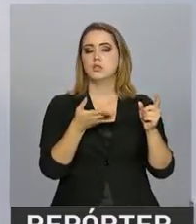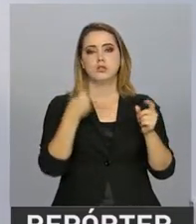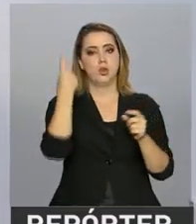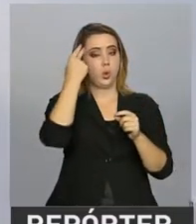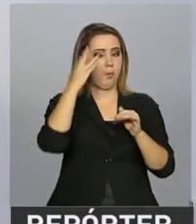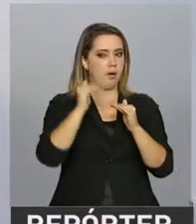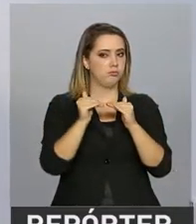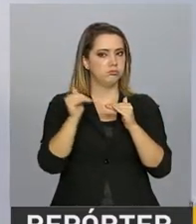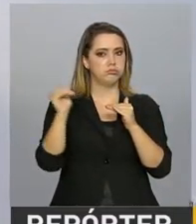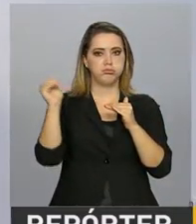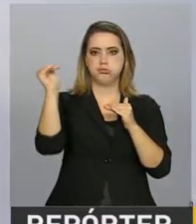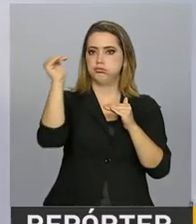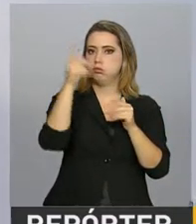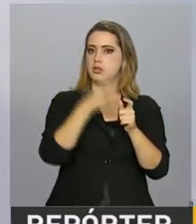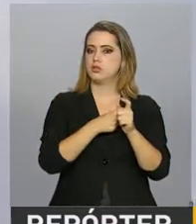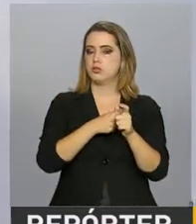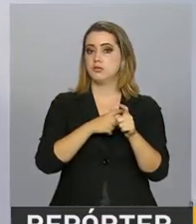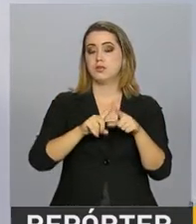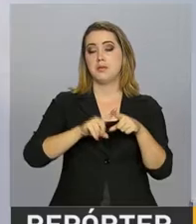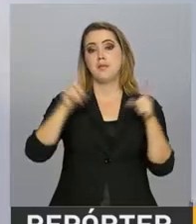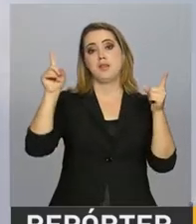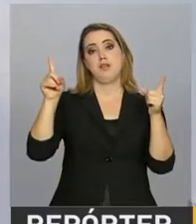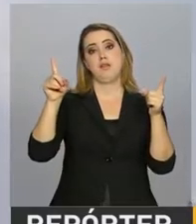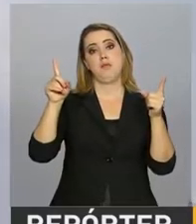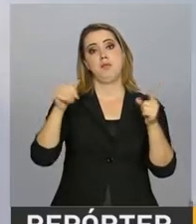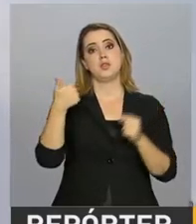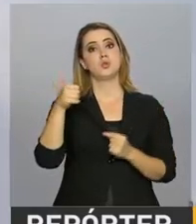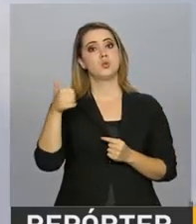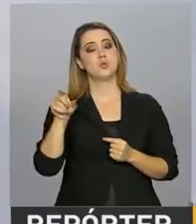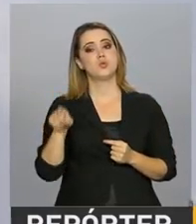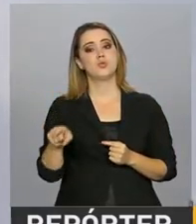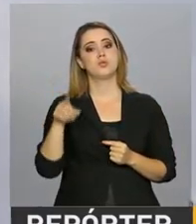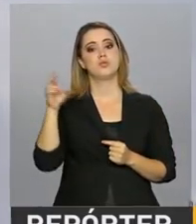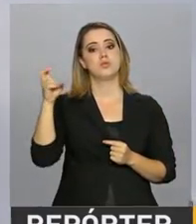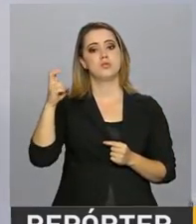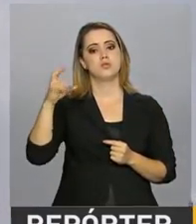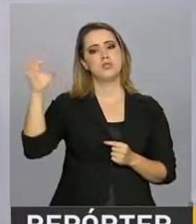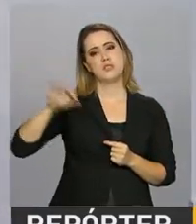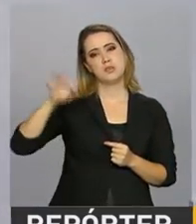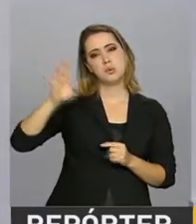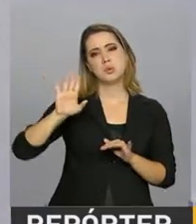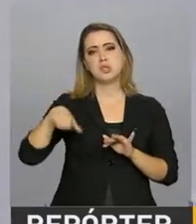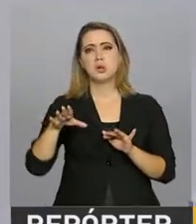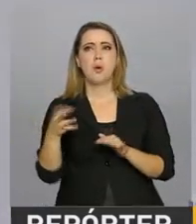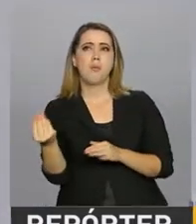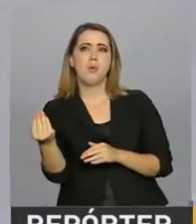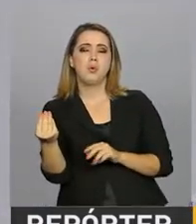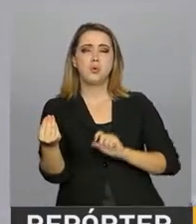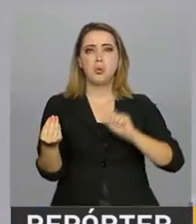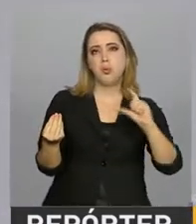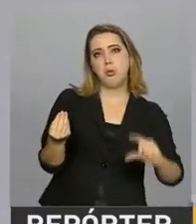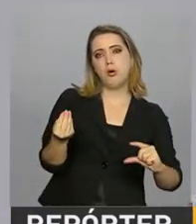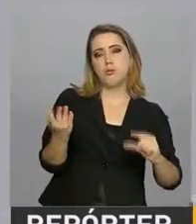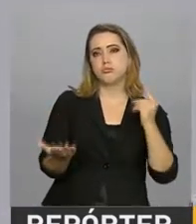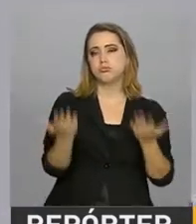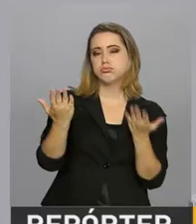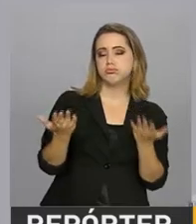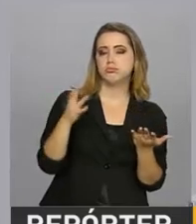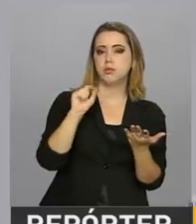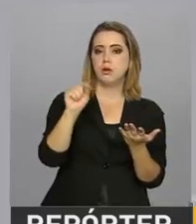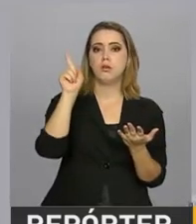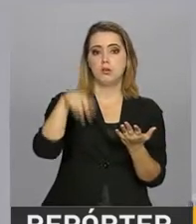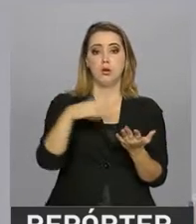aumente agora 11 ba11 mesmo sempre é muito pouco a é o número muito próximo a à